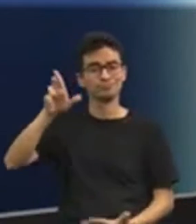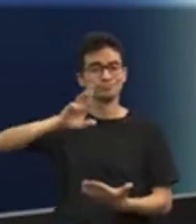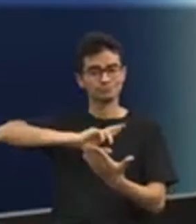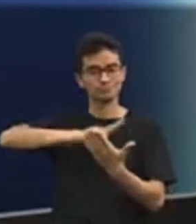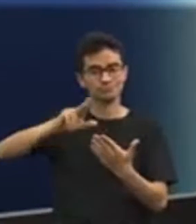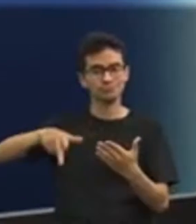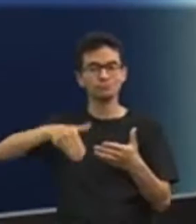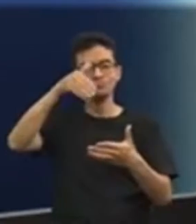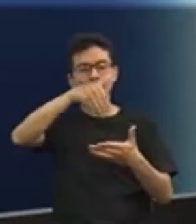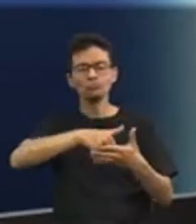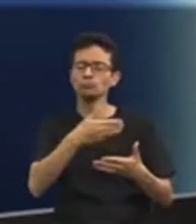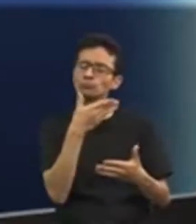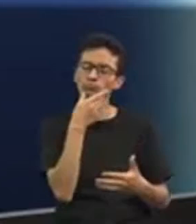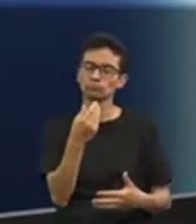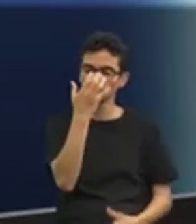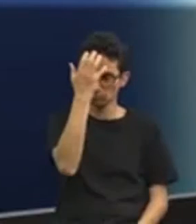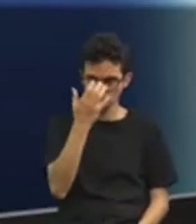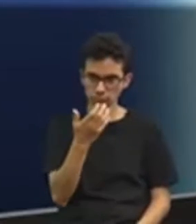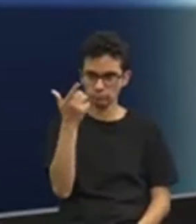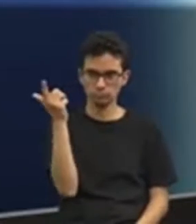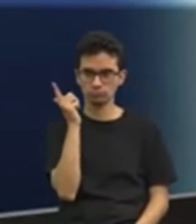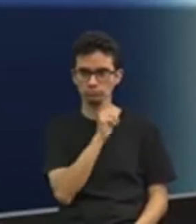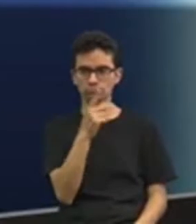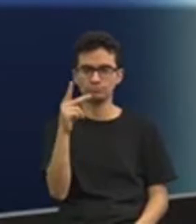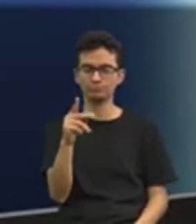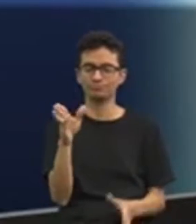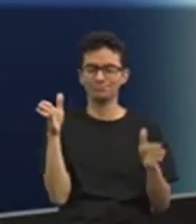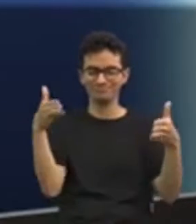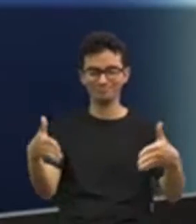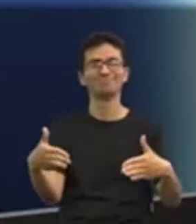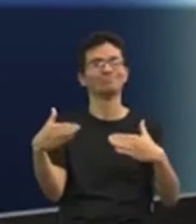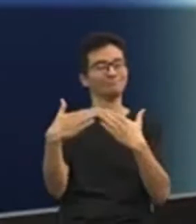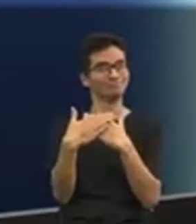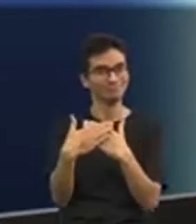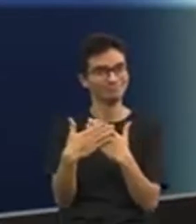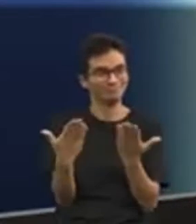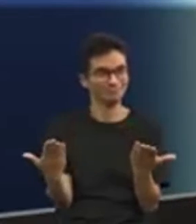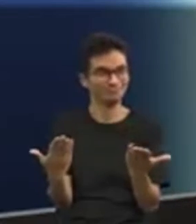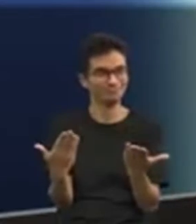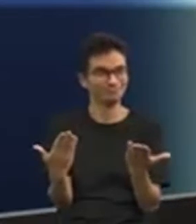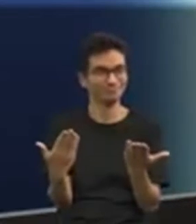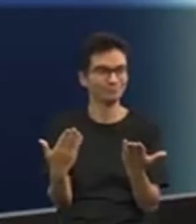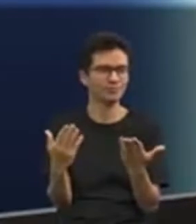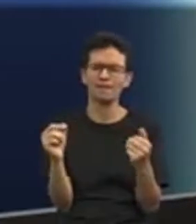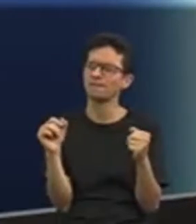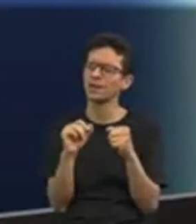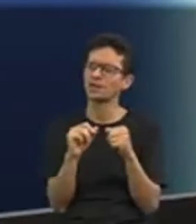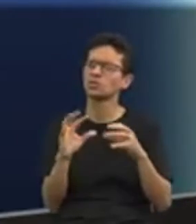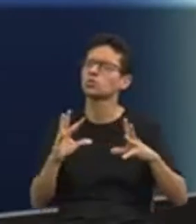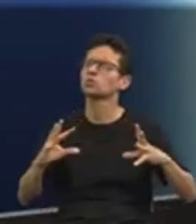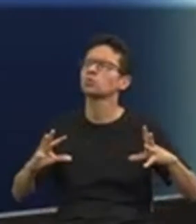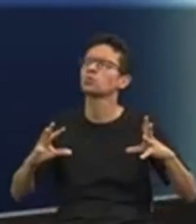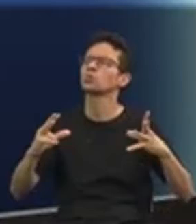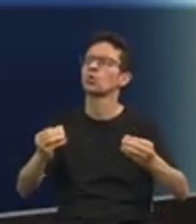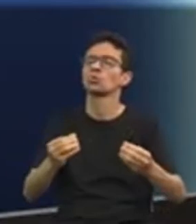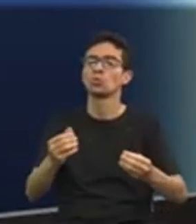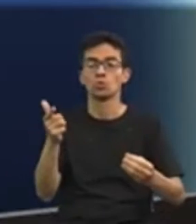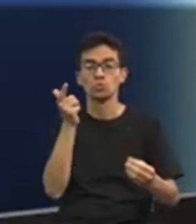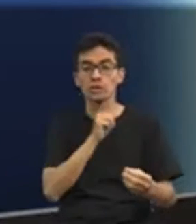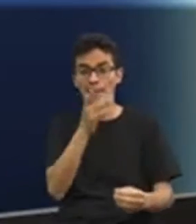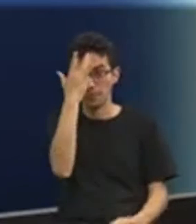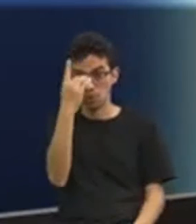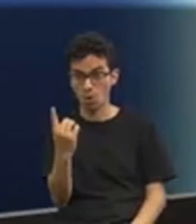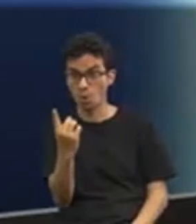dele né pote um homem sério e ganhe o seu cemitério E aí moldura que vai fazer tudo que você possa imaginar para conseguir um